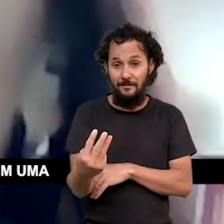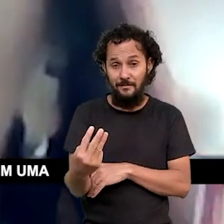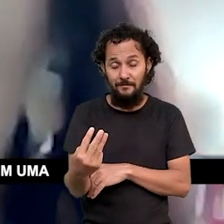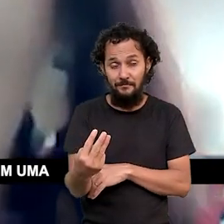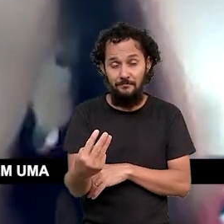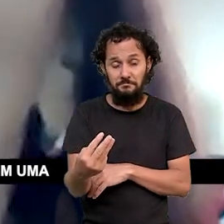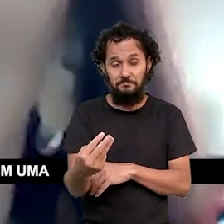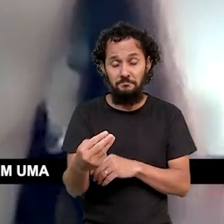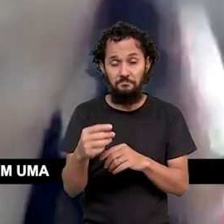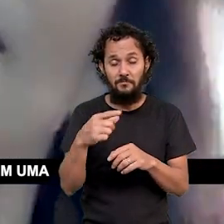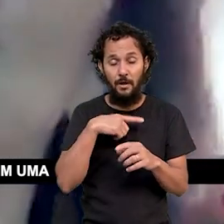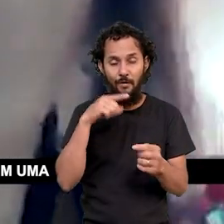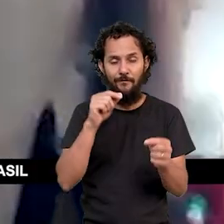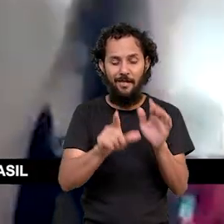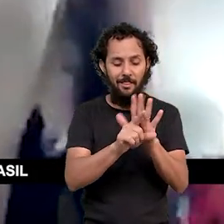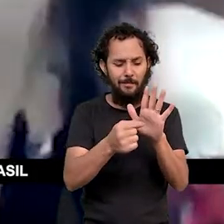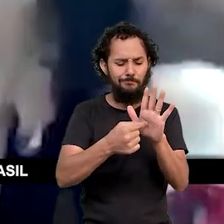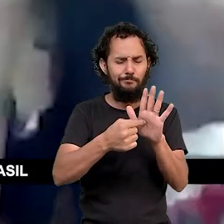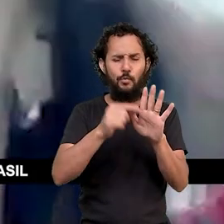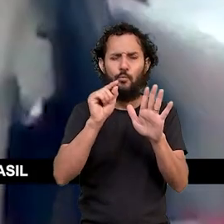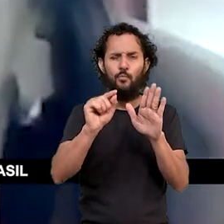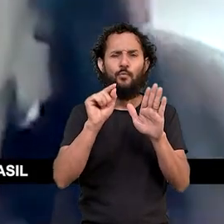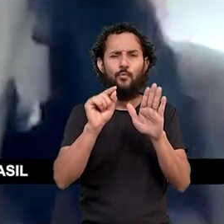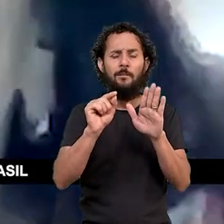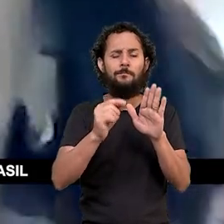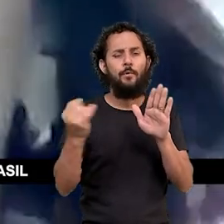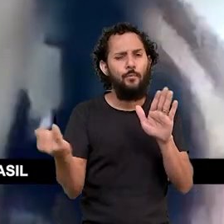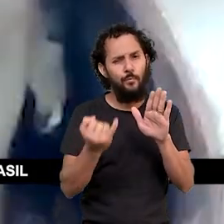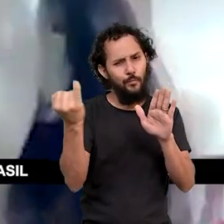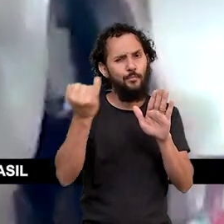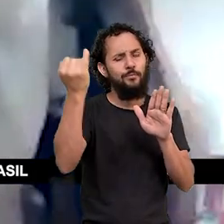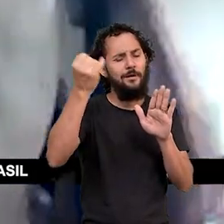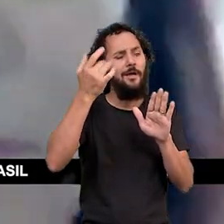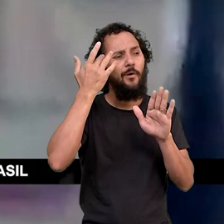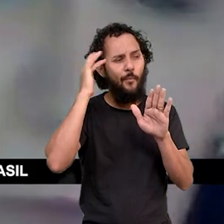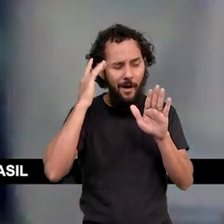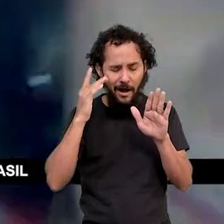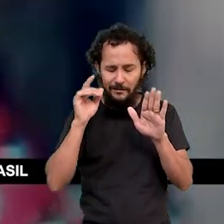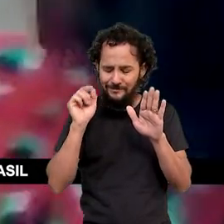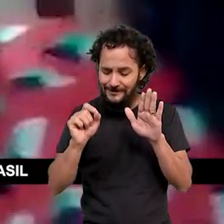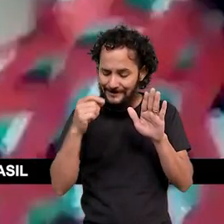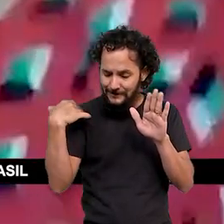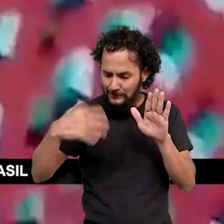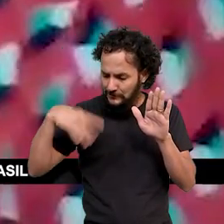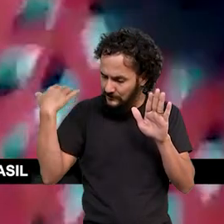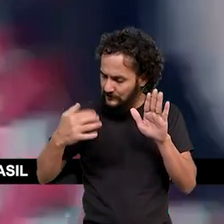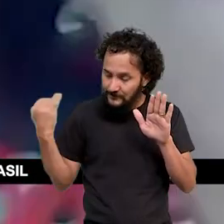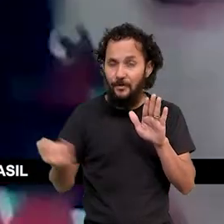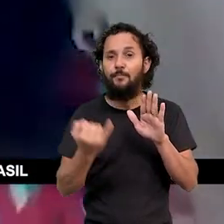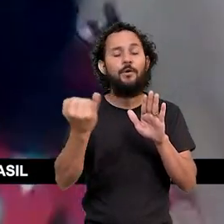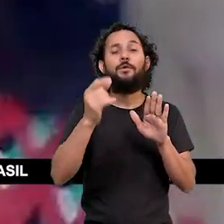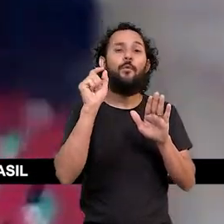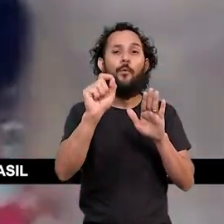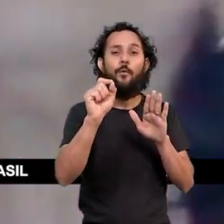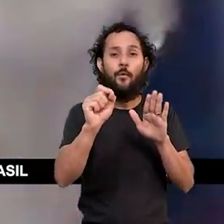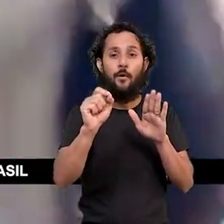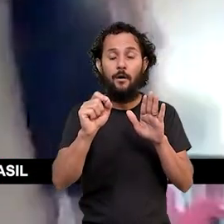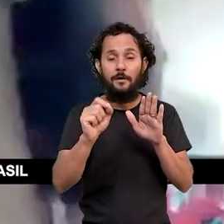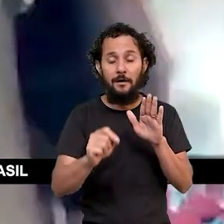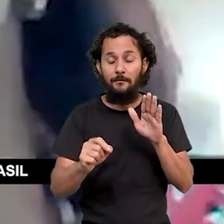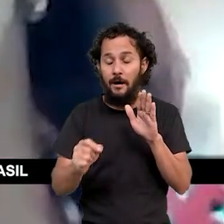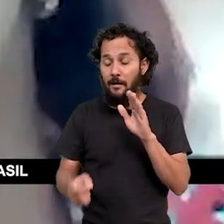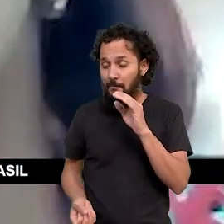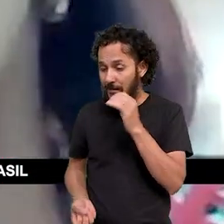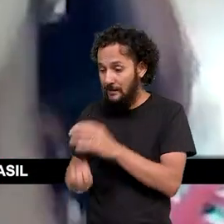1943, ela teve assim, uma grande importância, eu acho que ela foi fator decisivo para a implementação